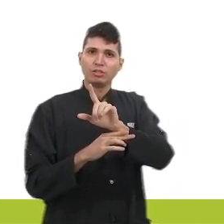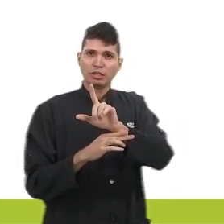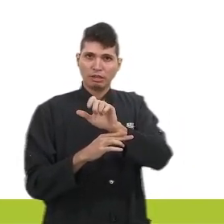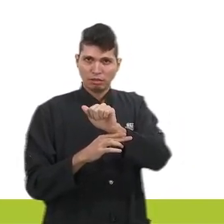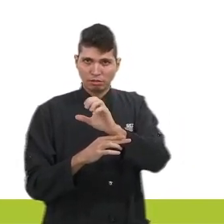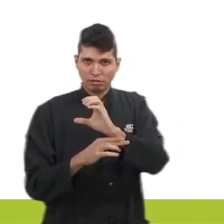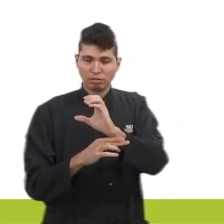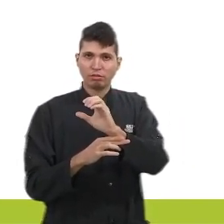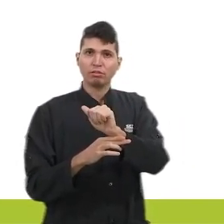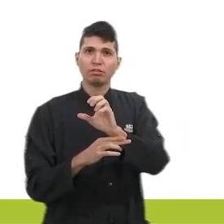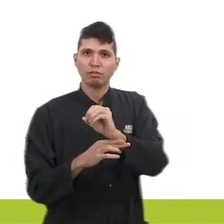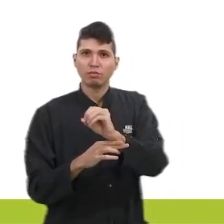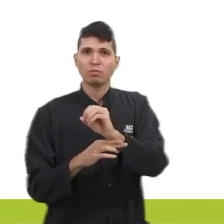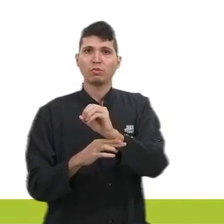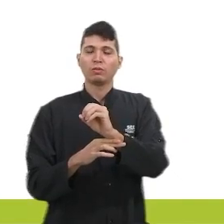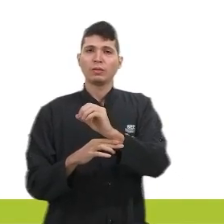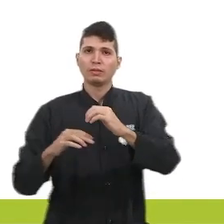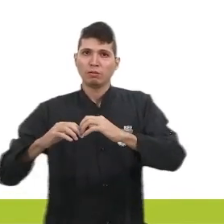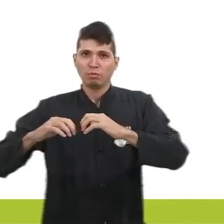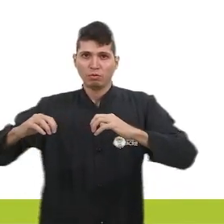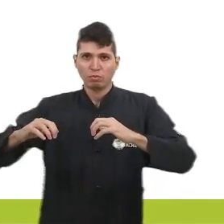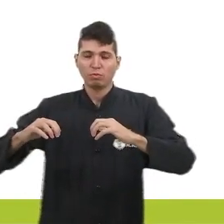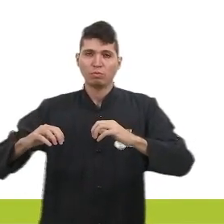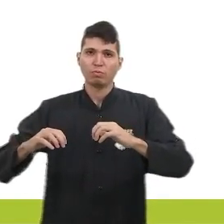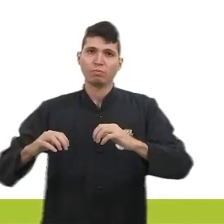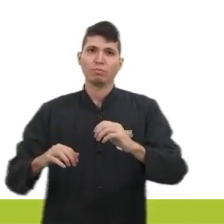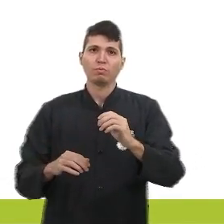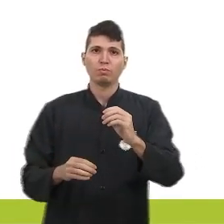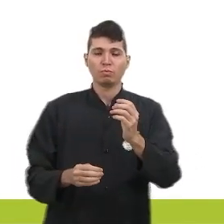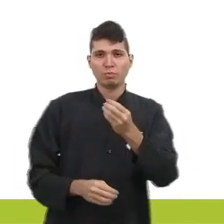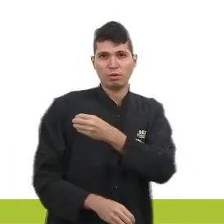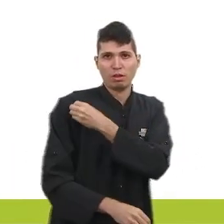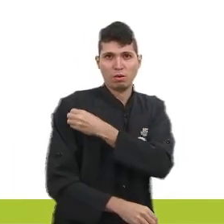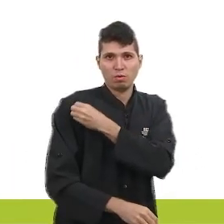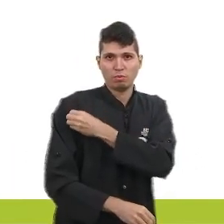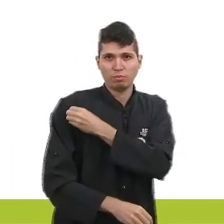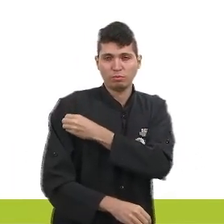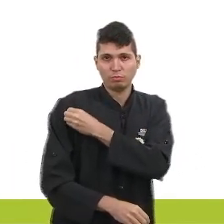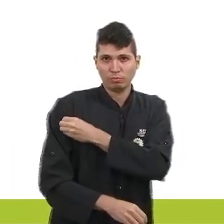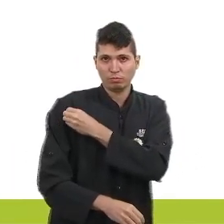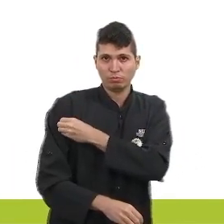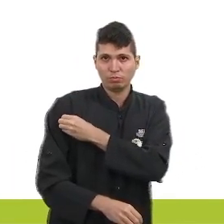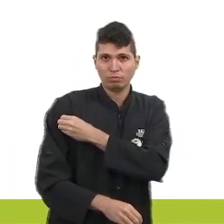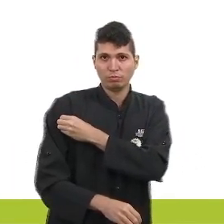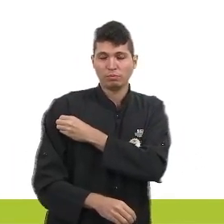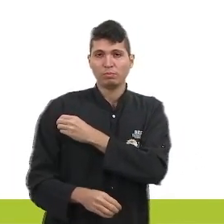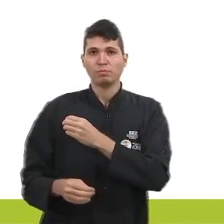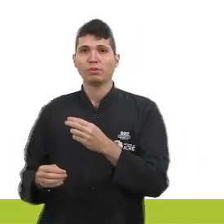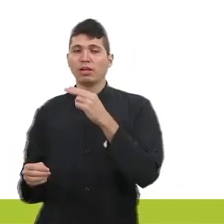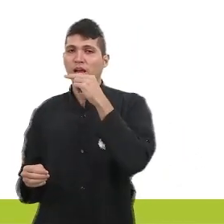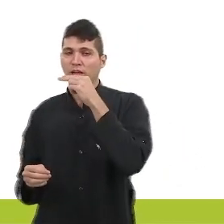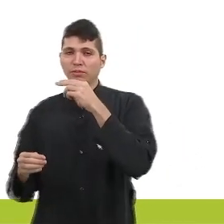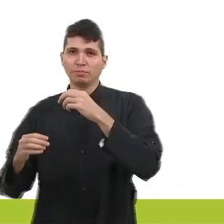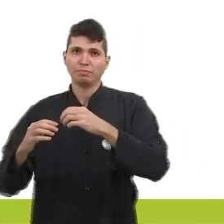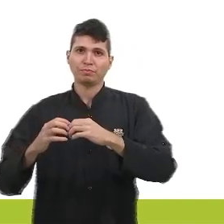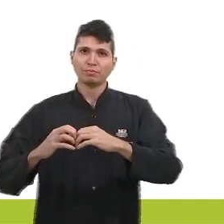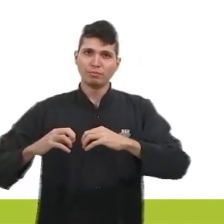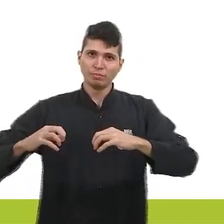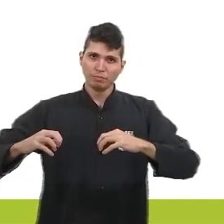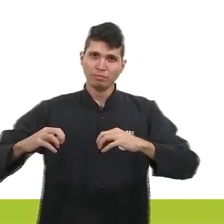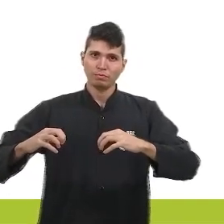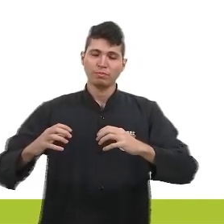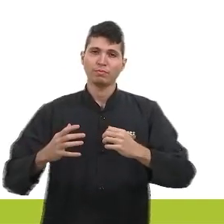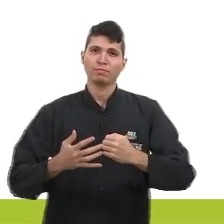álcool no caldo de cana. E aí nós temos então a produção do nosso etanol aqui no último tanque,